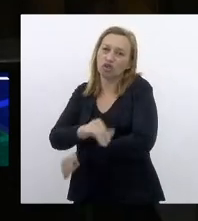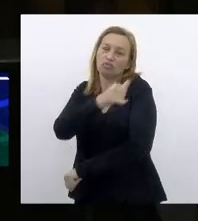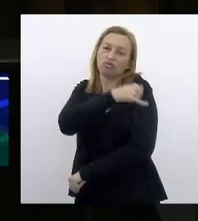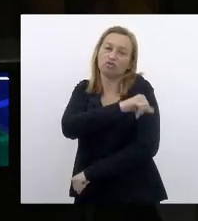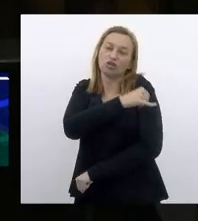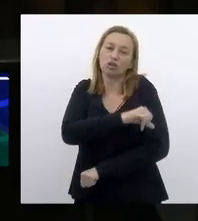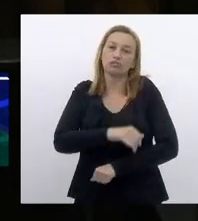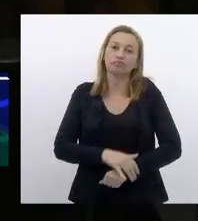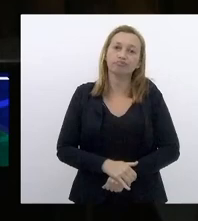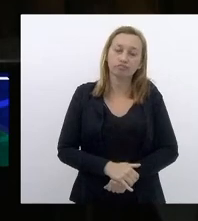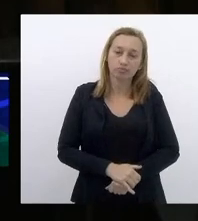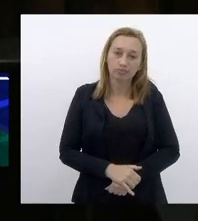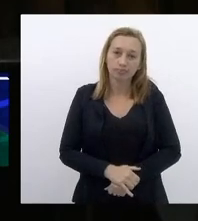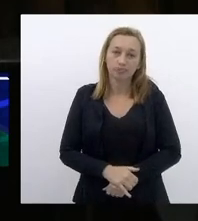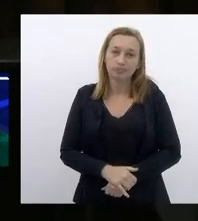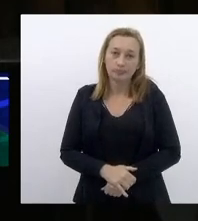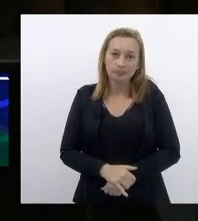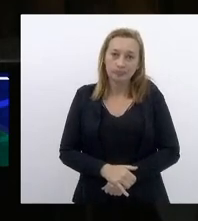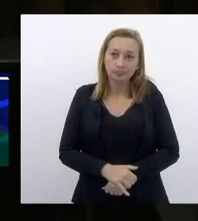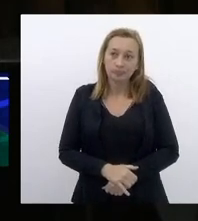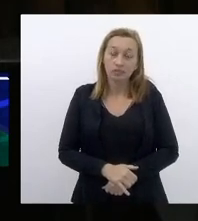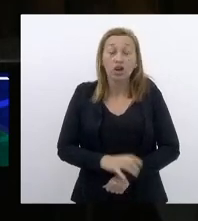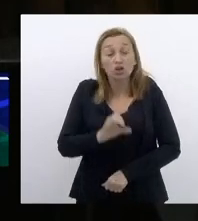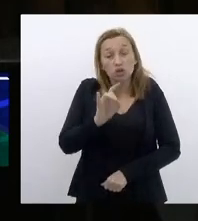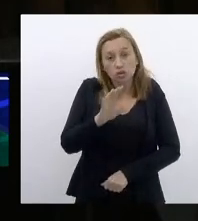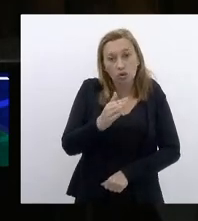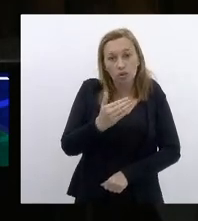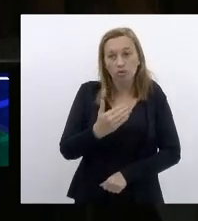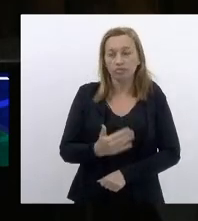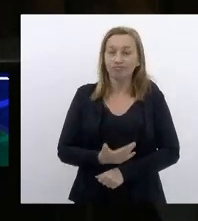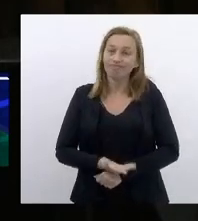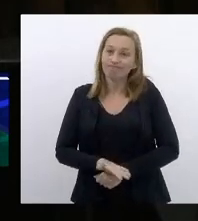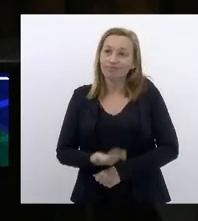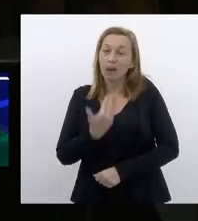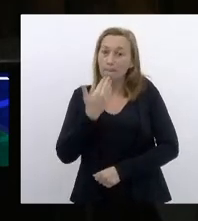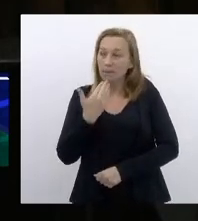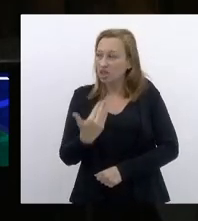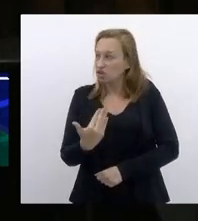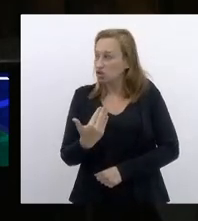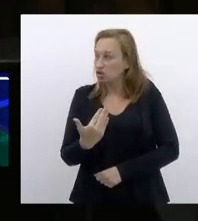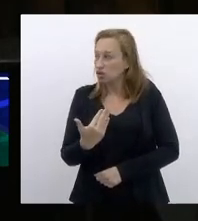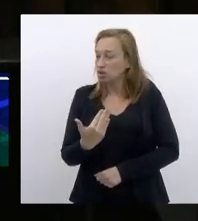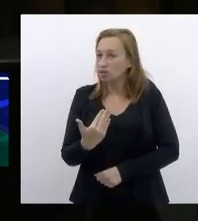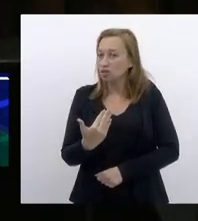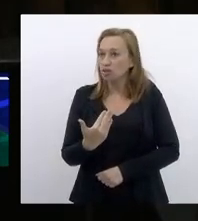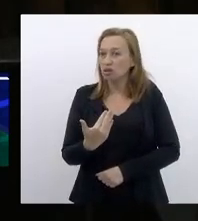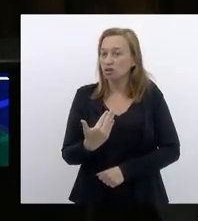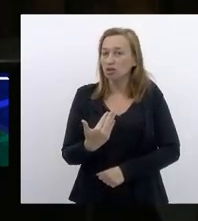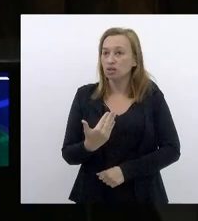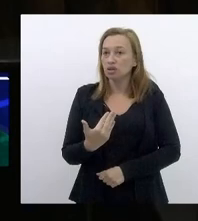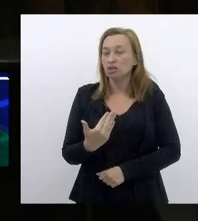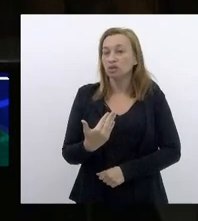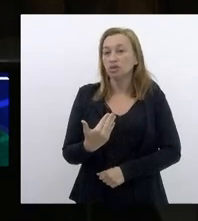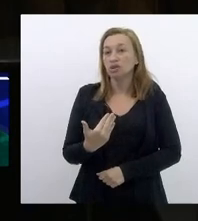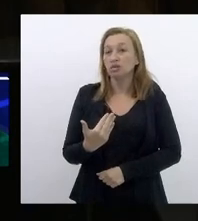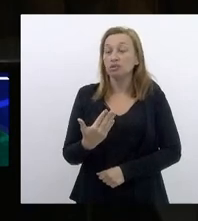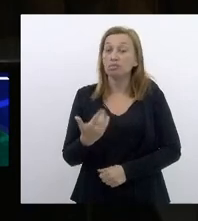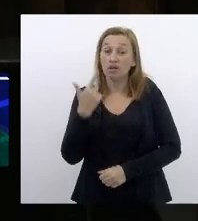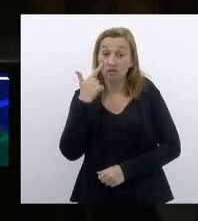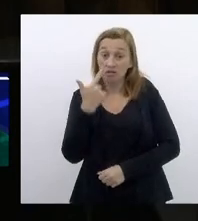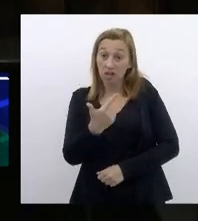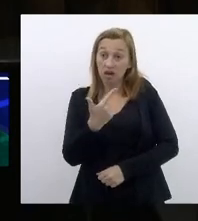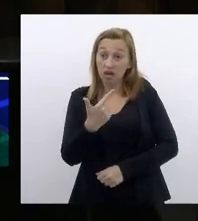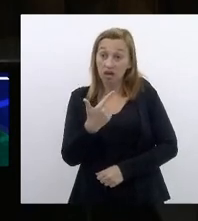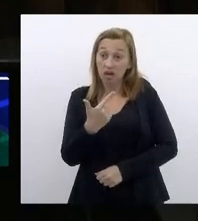Janeiro. E é só recorrer à Operação Lava Jato, que os senhores vão verificar